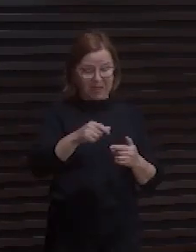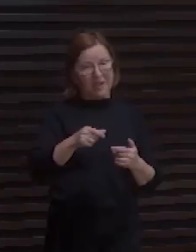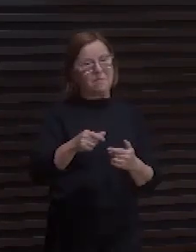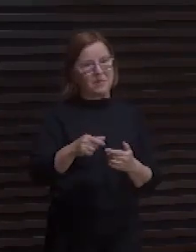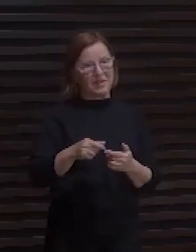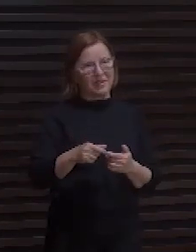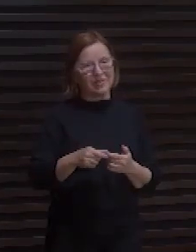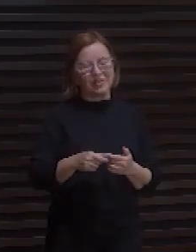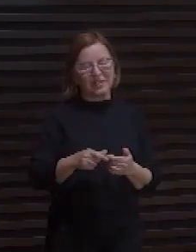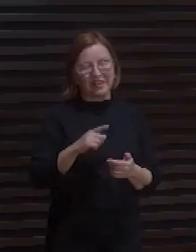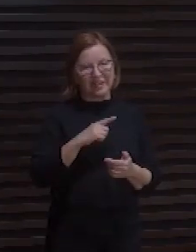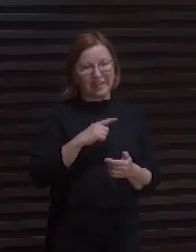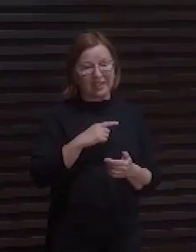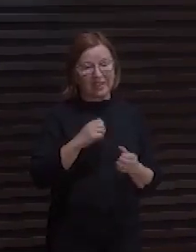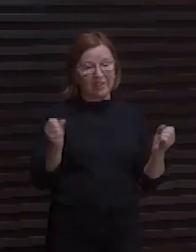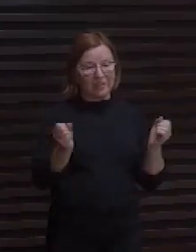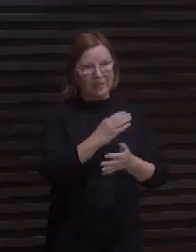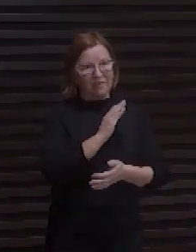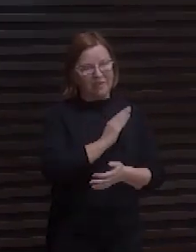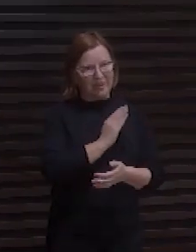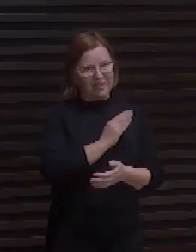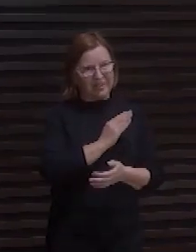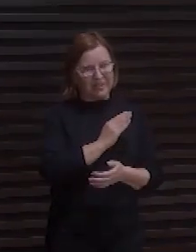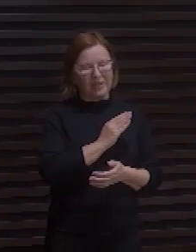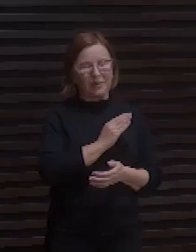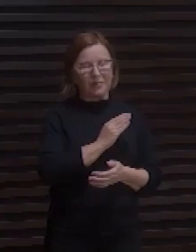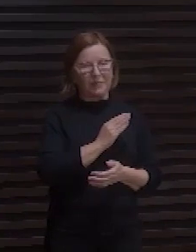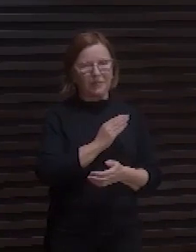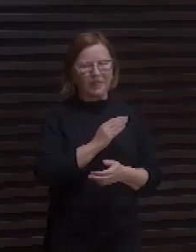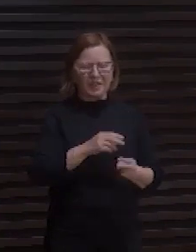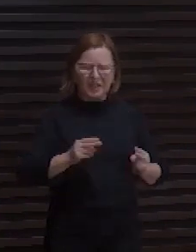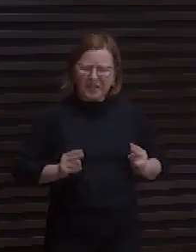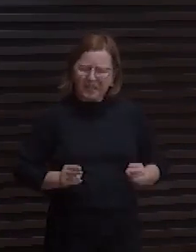se perpetua, é algo contínuo, é isso que significa.